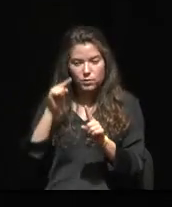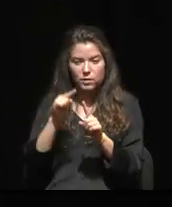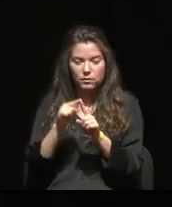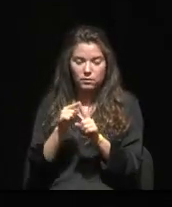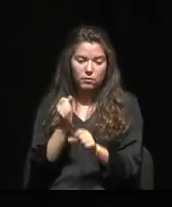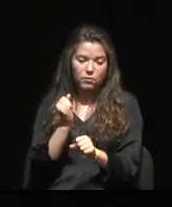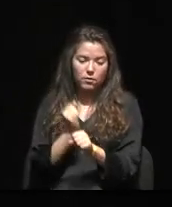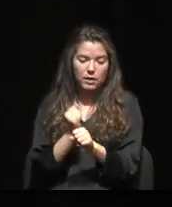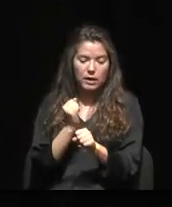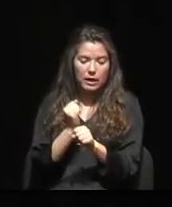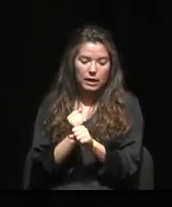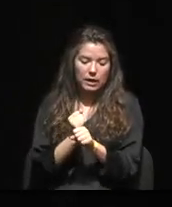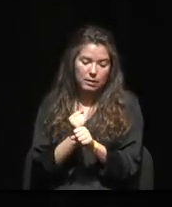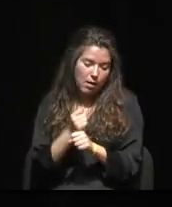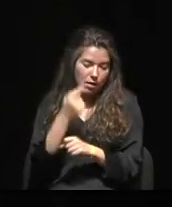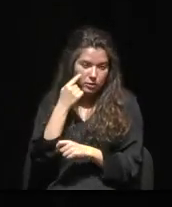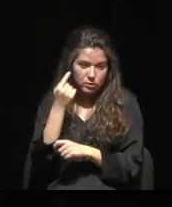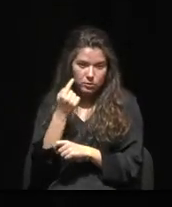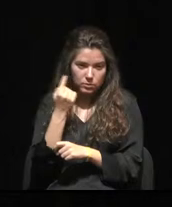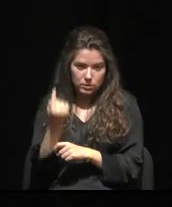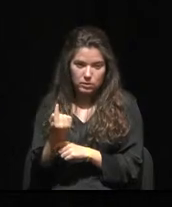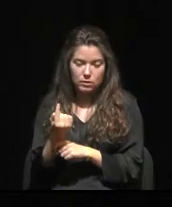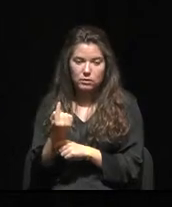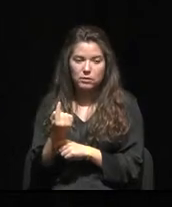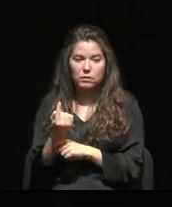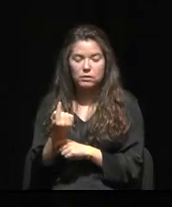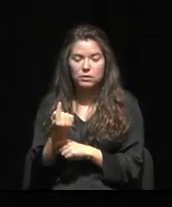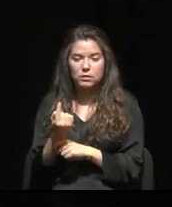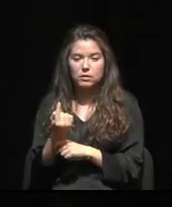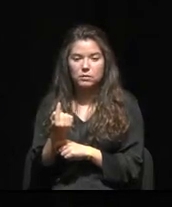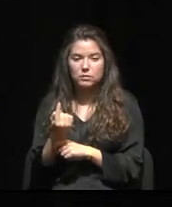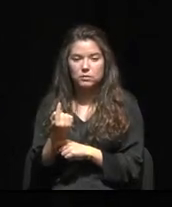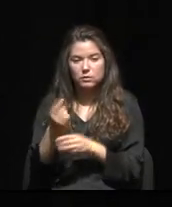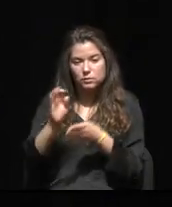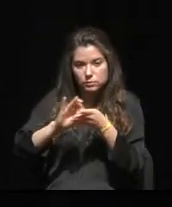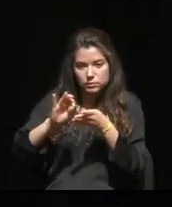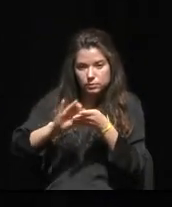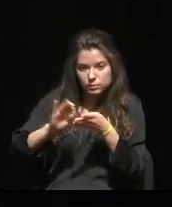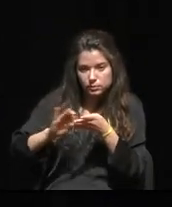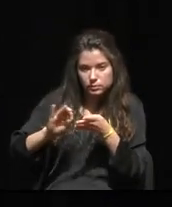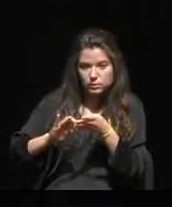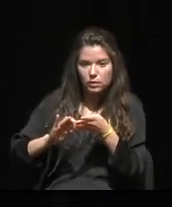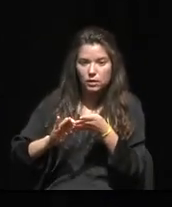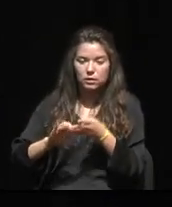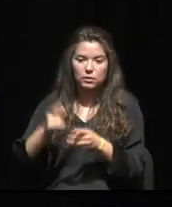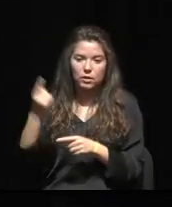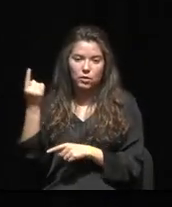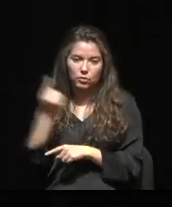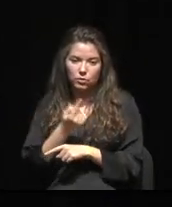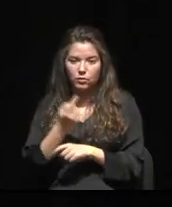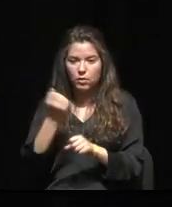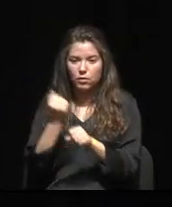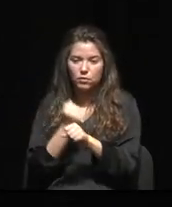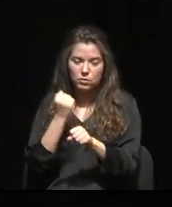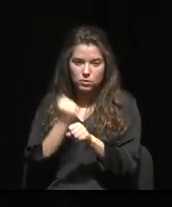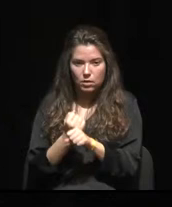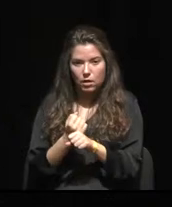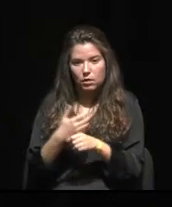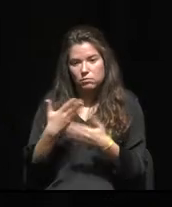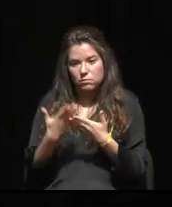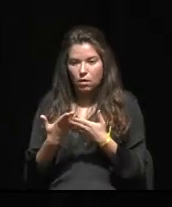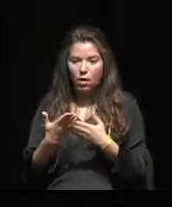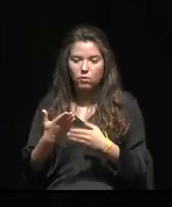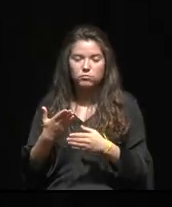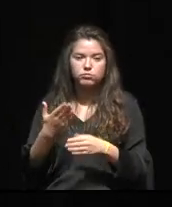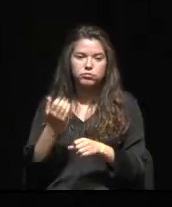carreiras especiais nos casos em que as especificidades do conteúdo e dos deveres funcionais e bem assim a